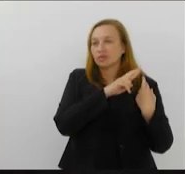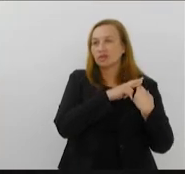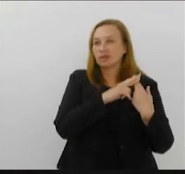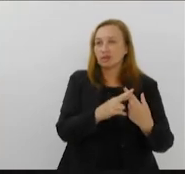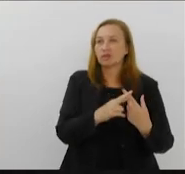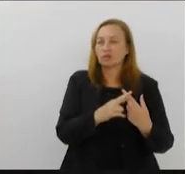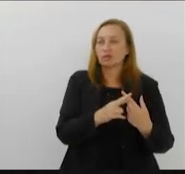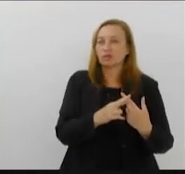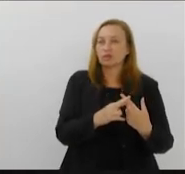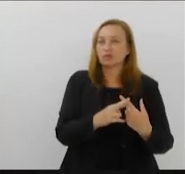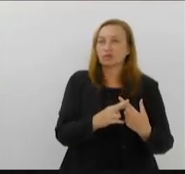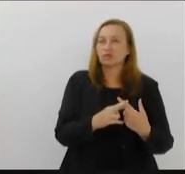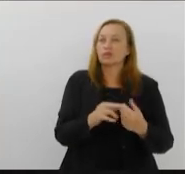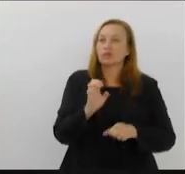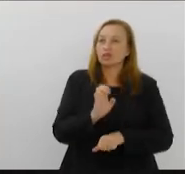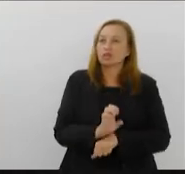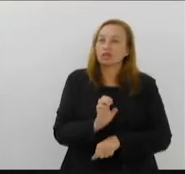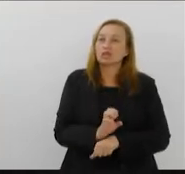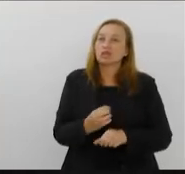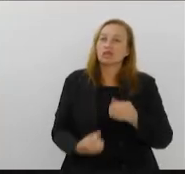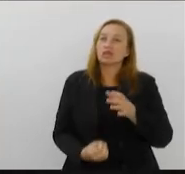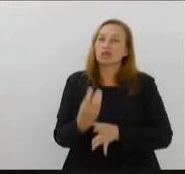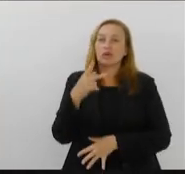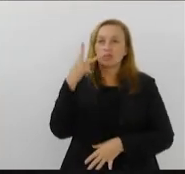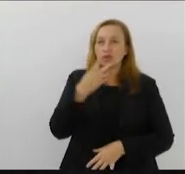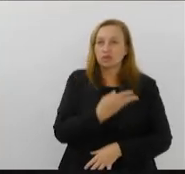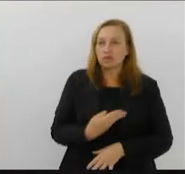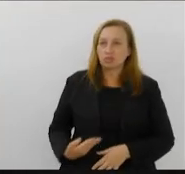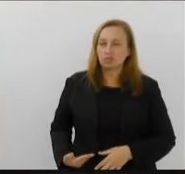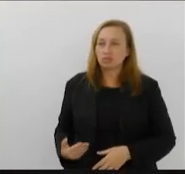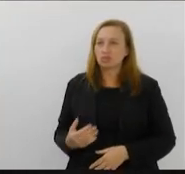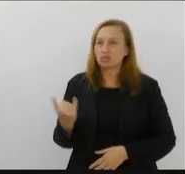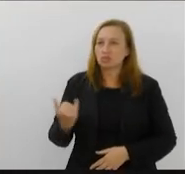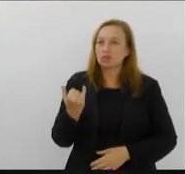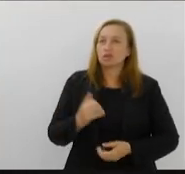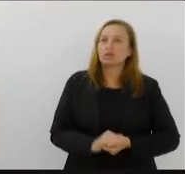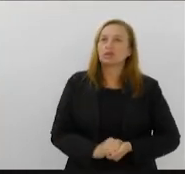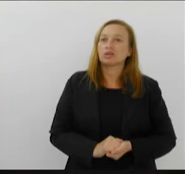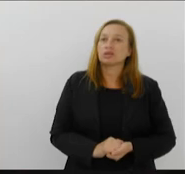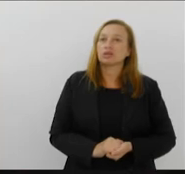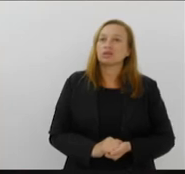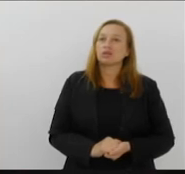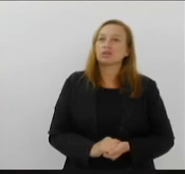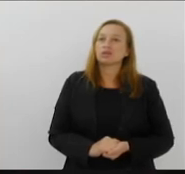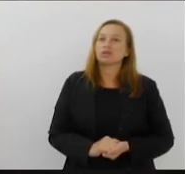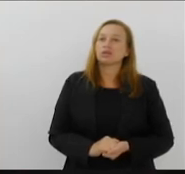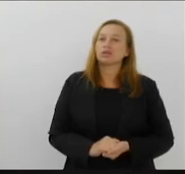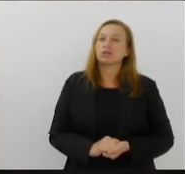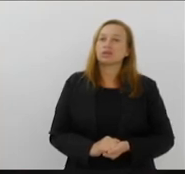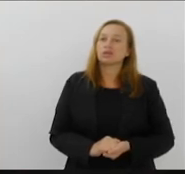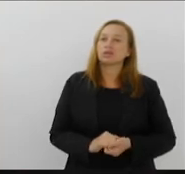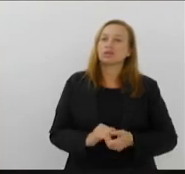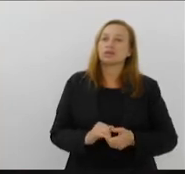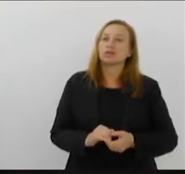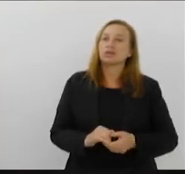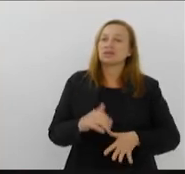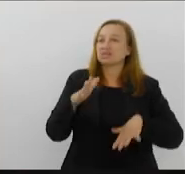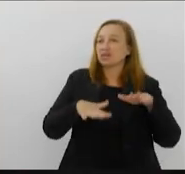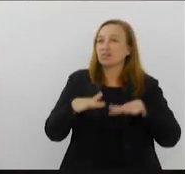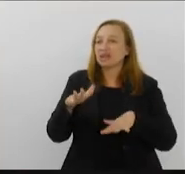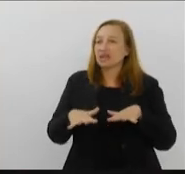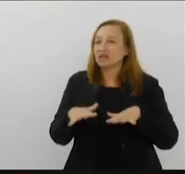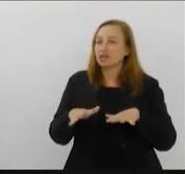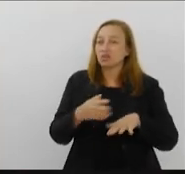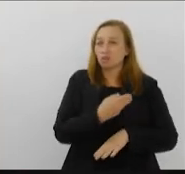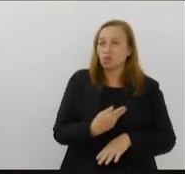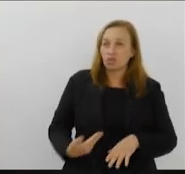responsabilidade sobre Estado é a gente construir políticas públicas sólidas que são transacionais a governos, são